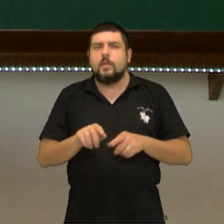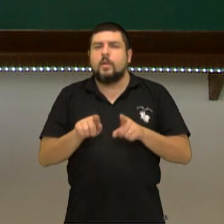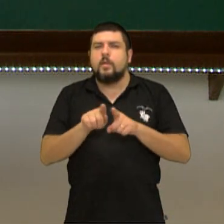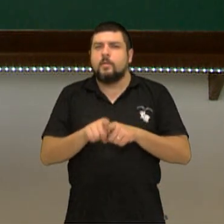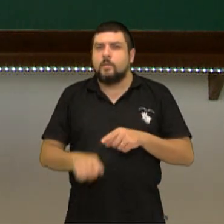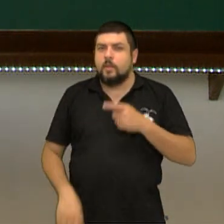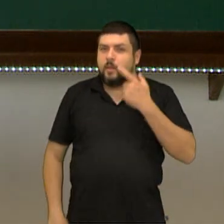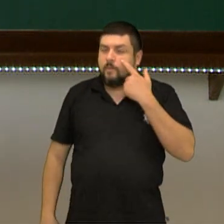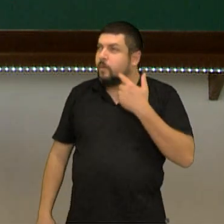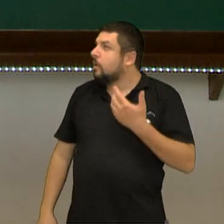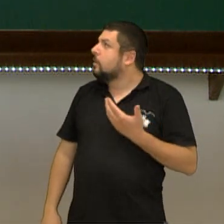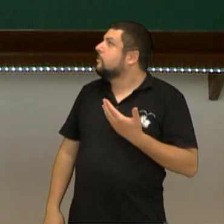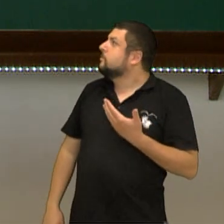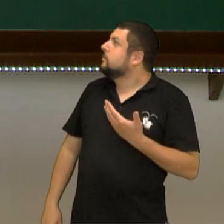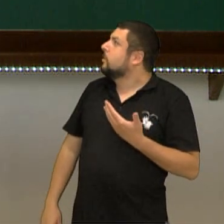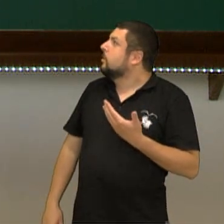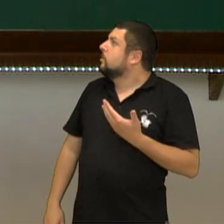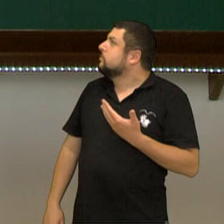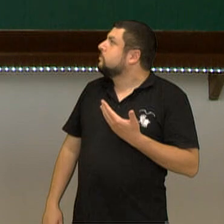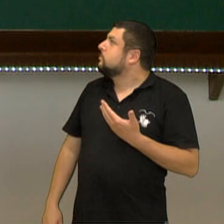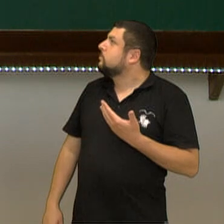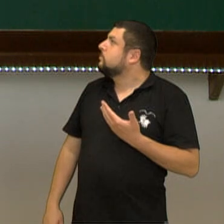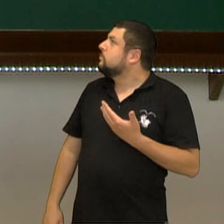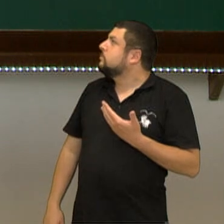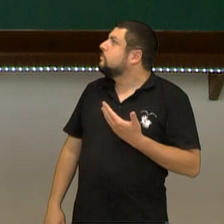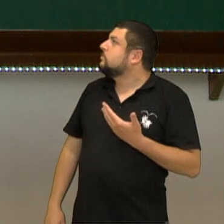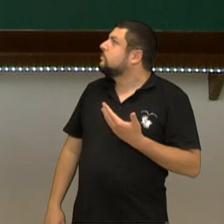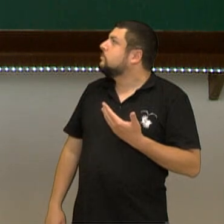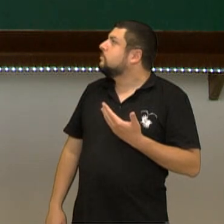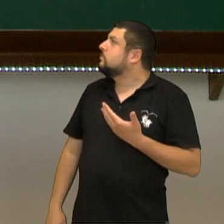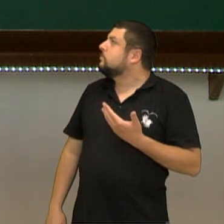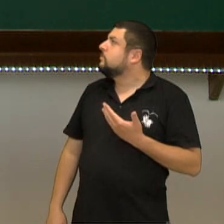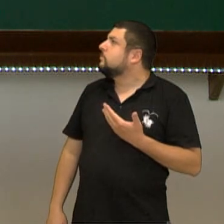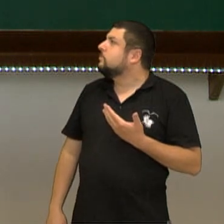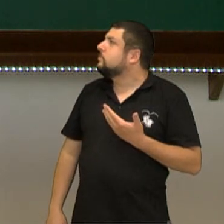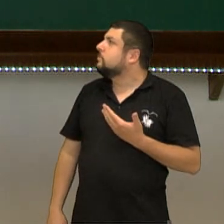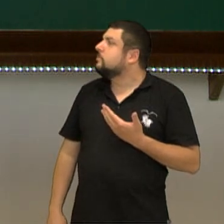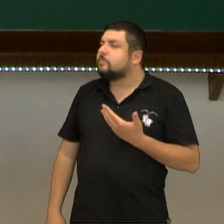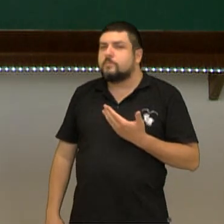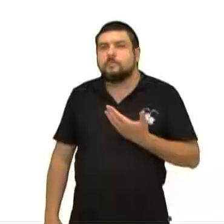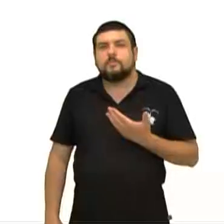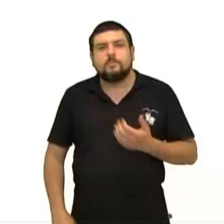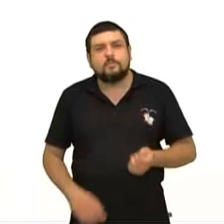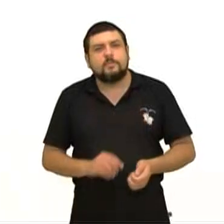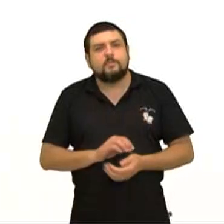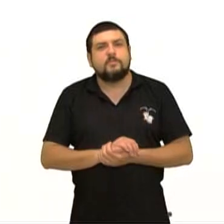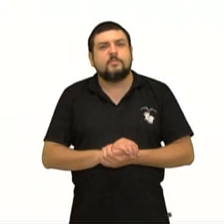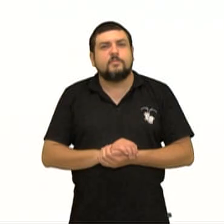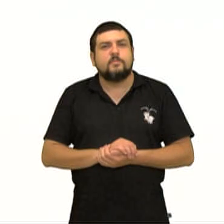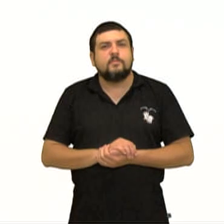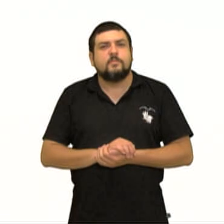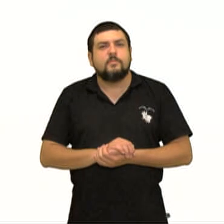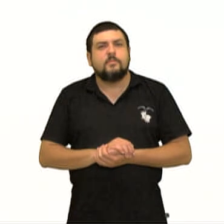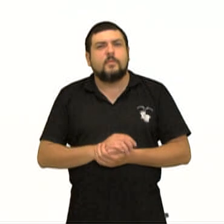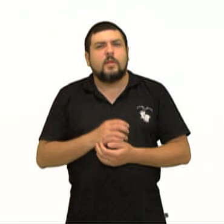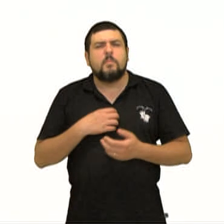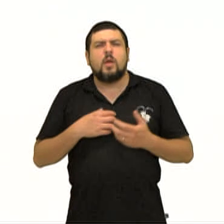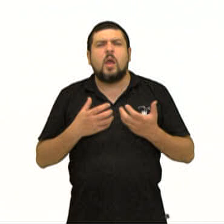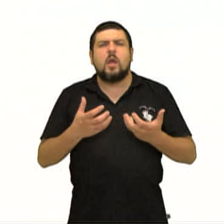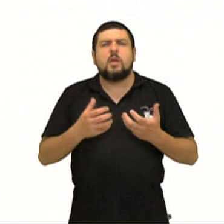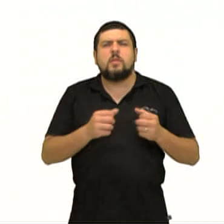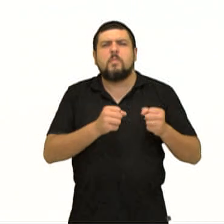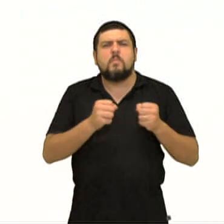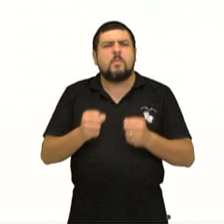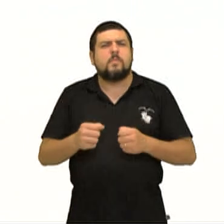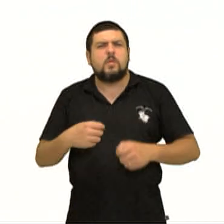poder. Eu posso, tu podes, ele pode, nós podemos, vós podeis, eles podem, eu posso.